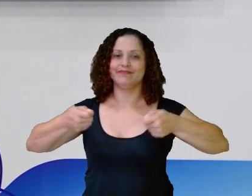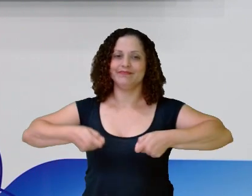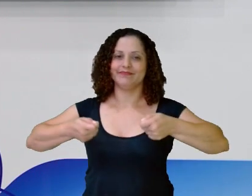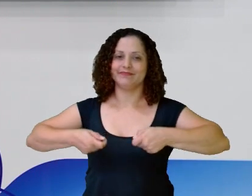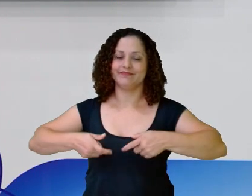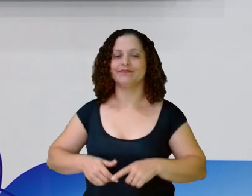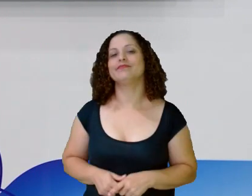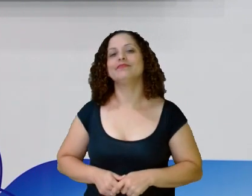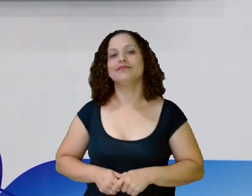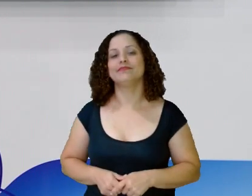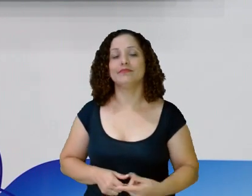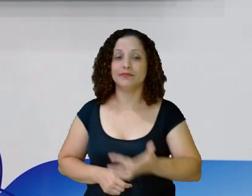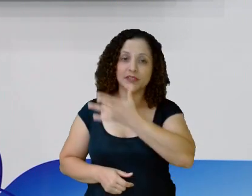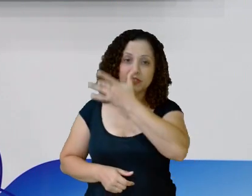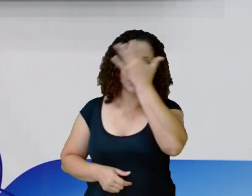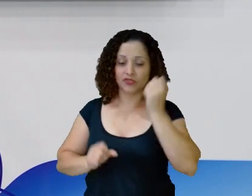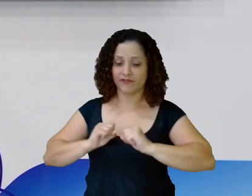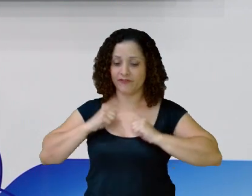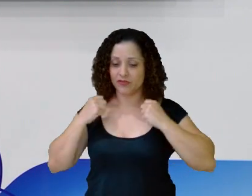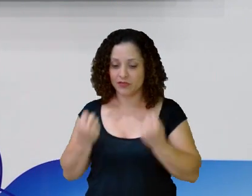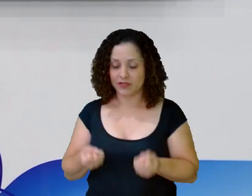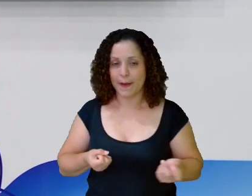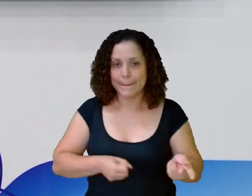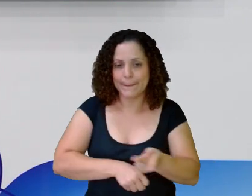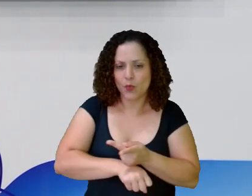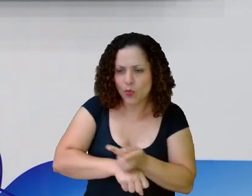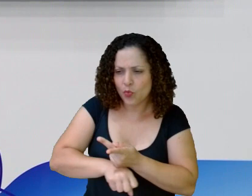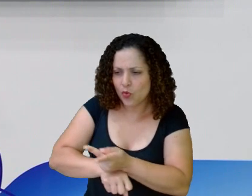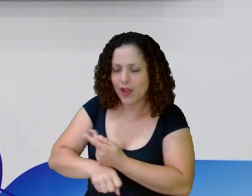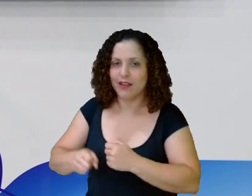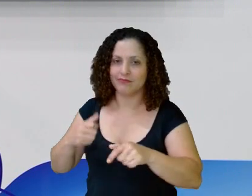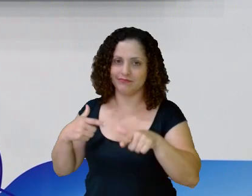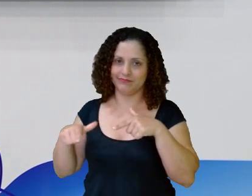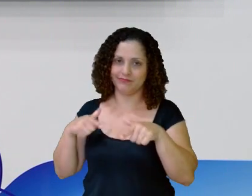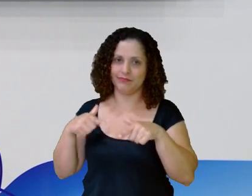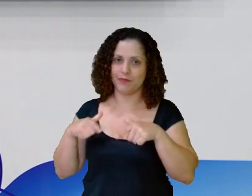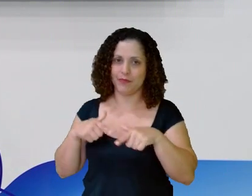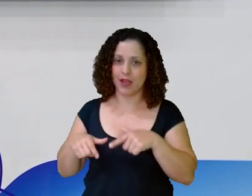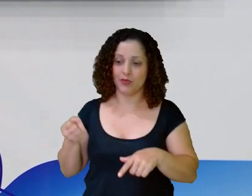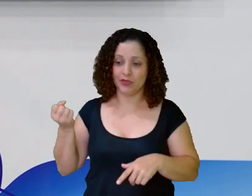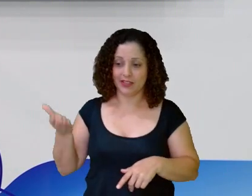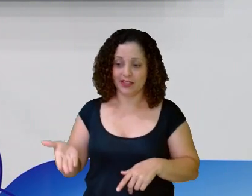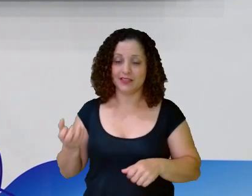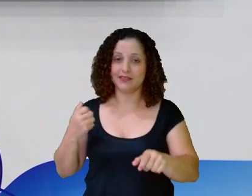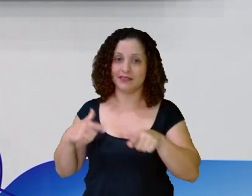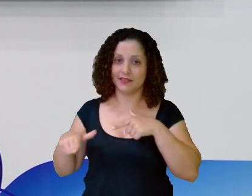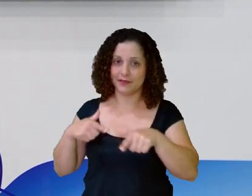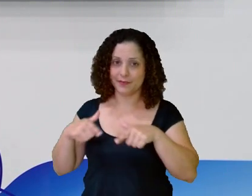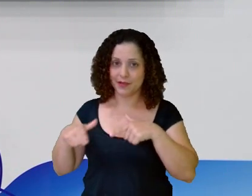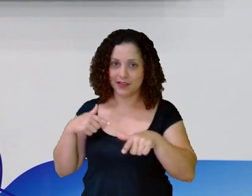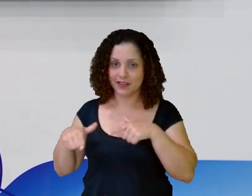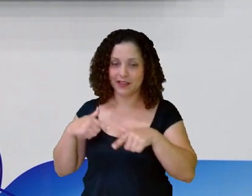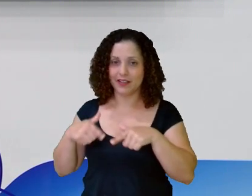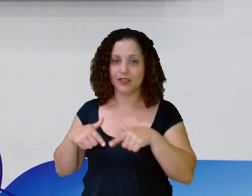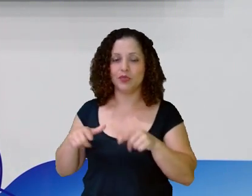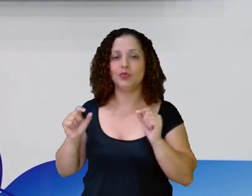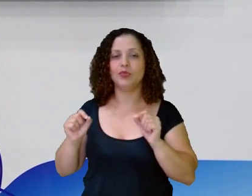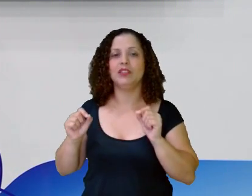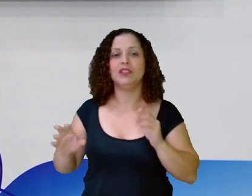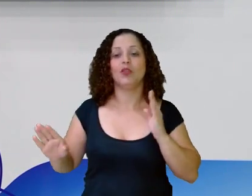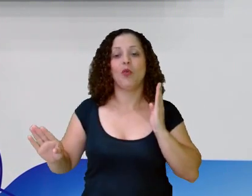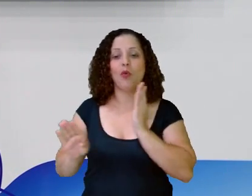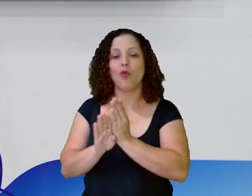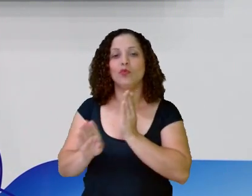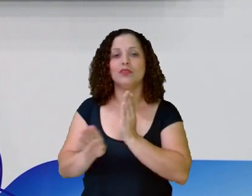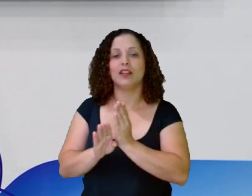as pessoas vão buscar isso em trabalho. Que esses trabalhos, na grande maioria das vezes, a gente encontra aqui